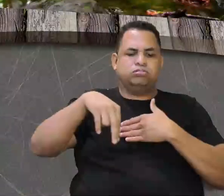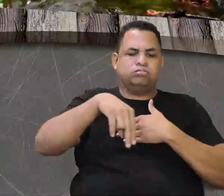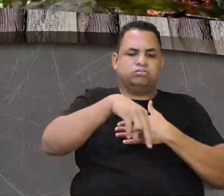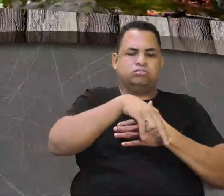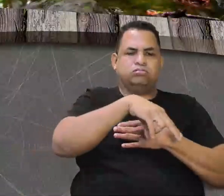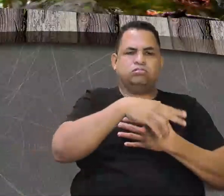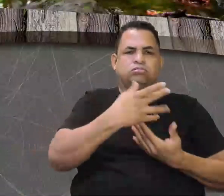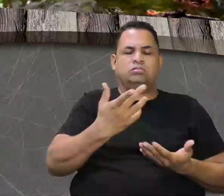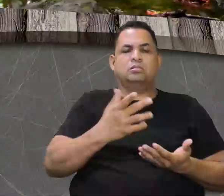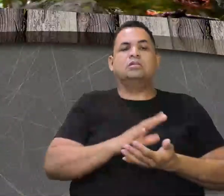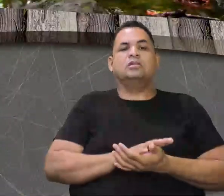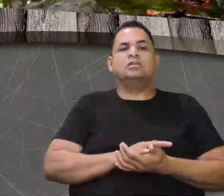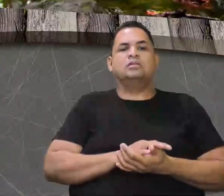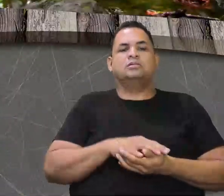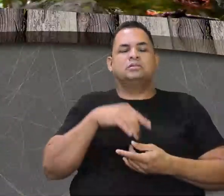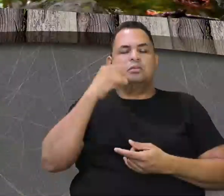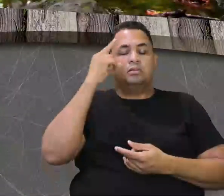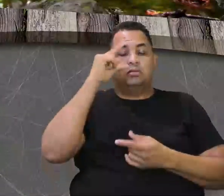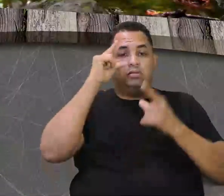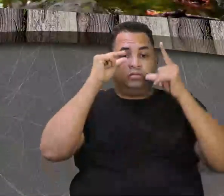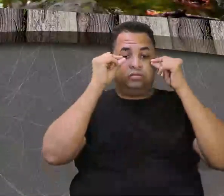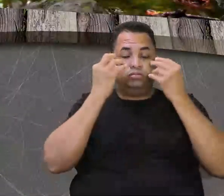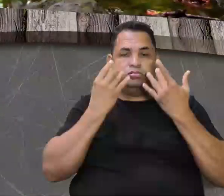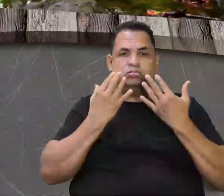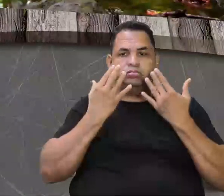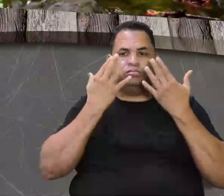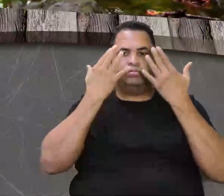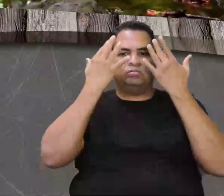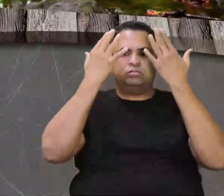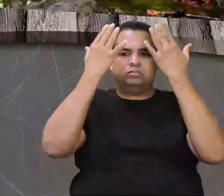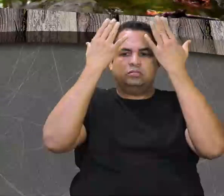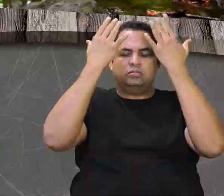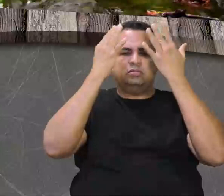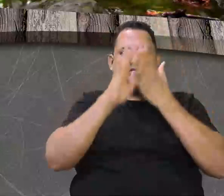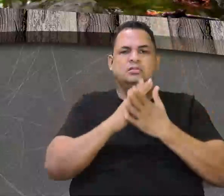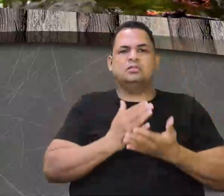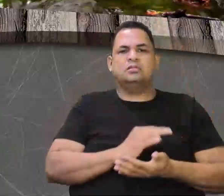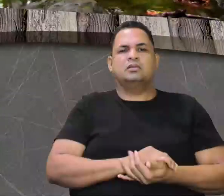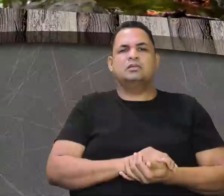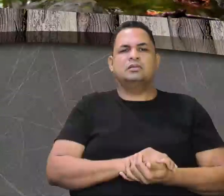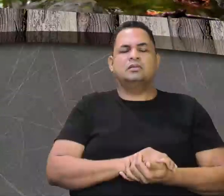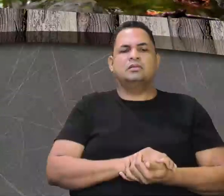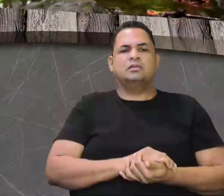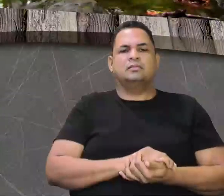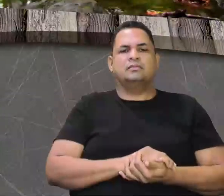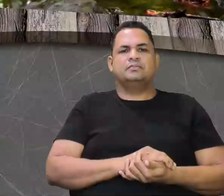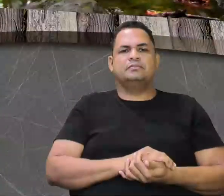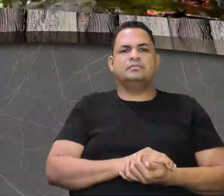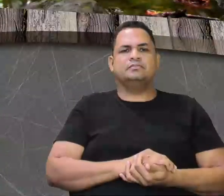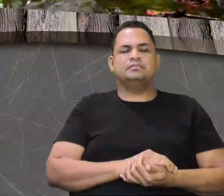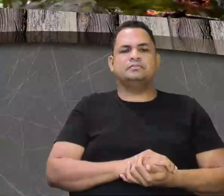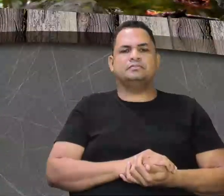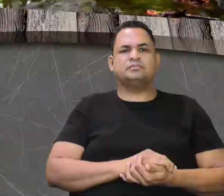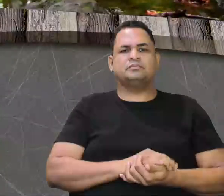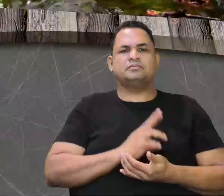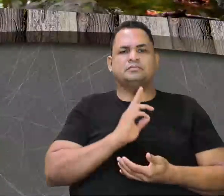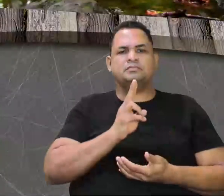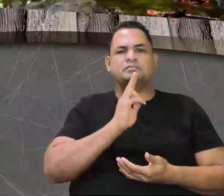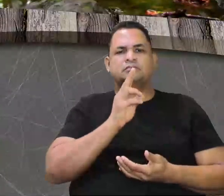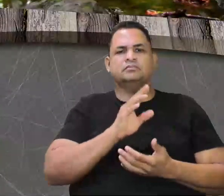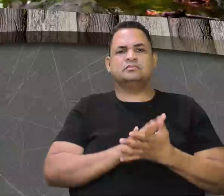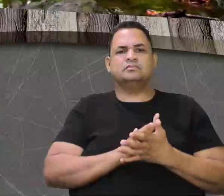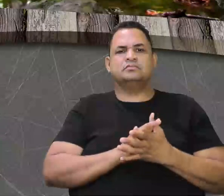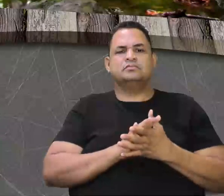os seus olhos, arde o olho de tanto aquele vapor, né? Subindo ali, tá? Então, processos